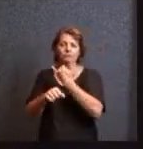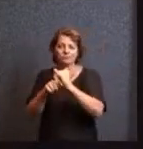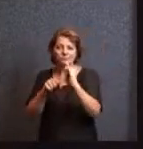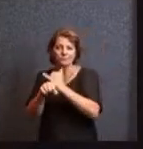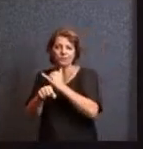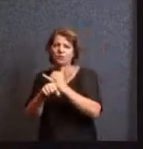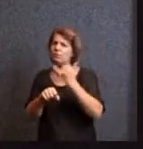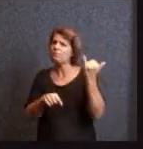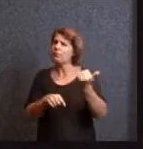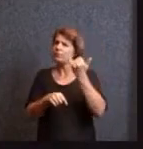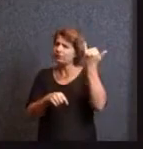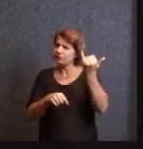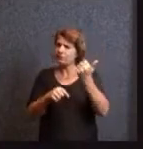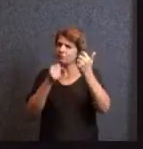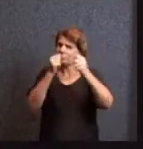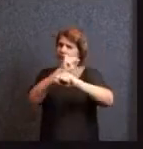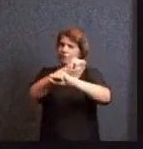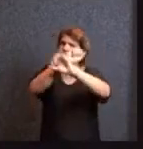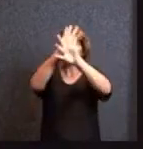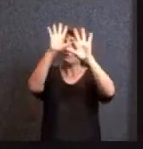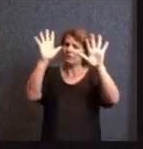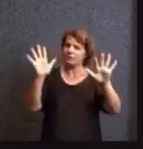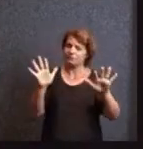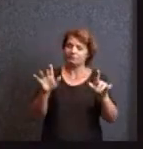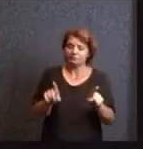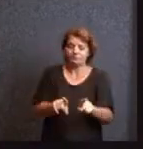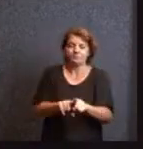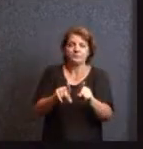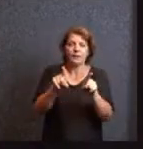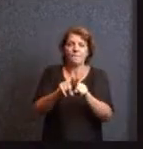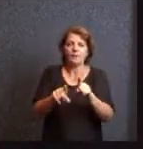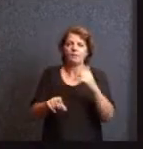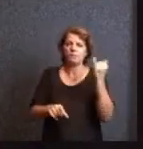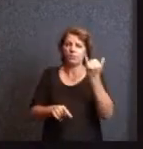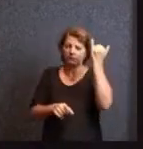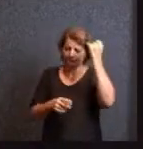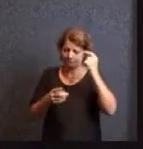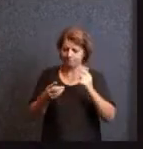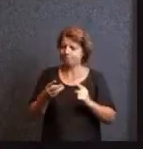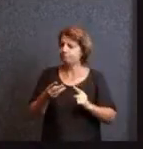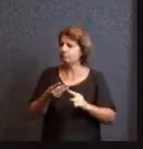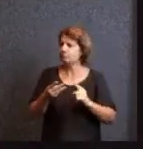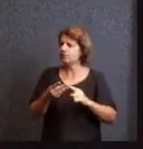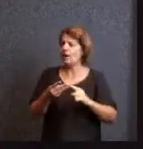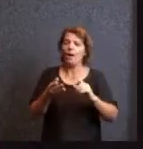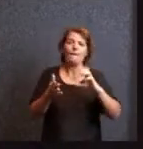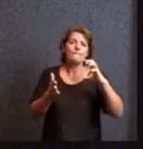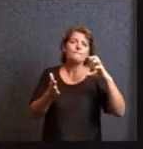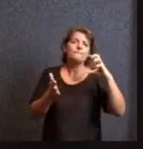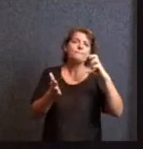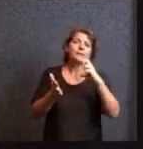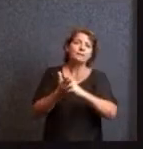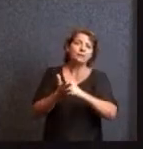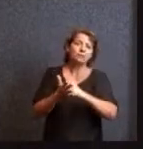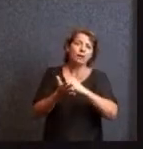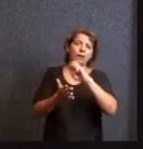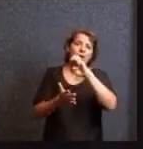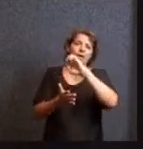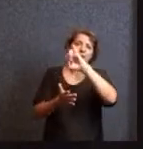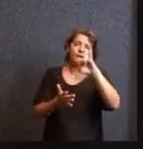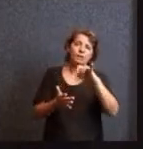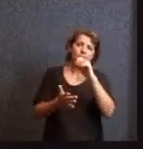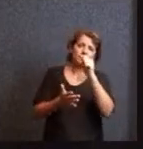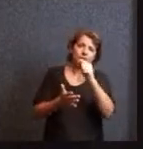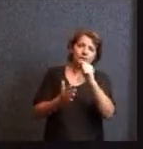deixar claro aqui para vocês. Também outro aspecto significativo, as matrículas de EJA, onde a escola tiver,